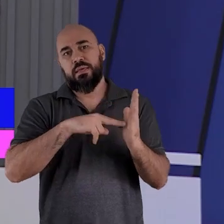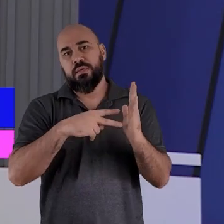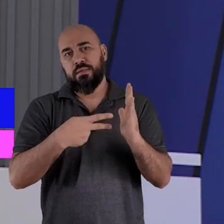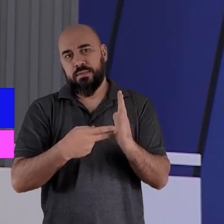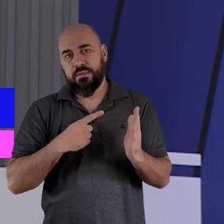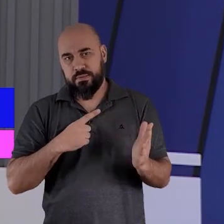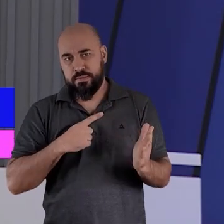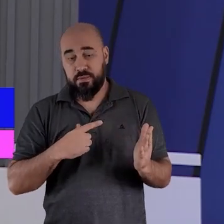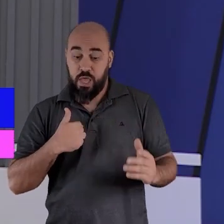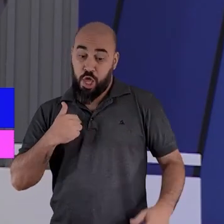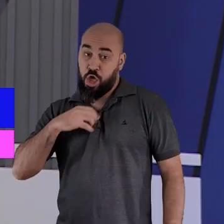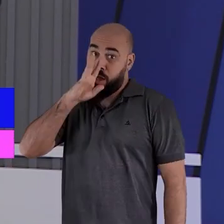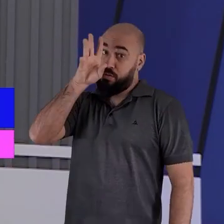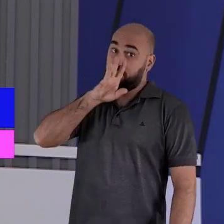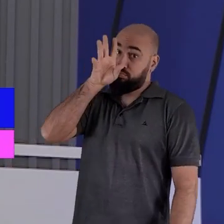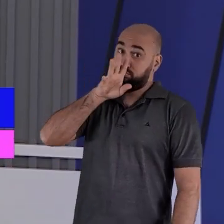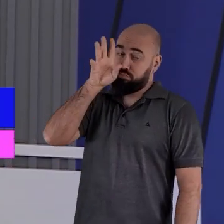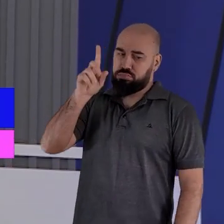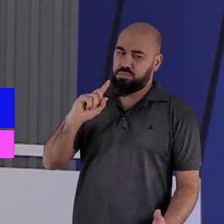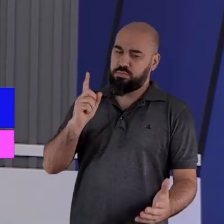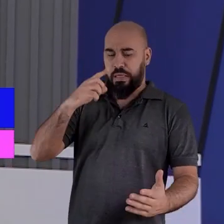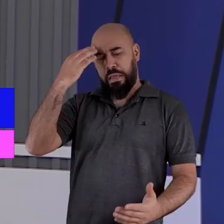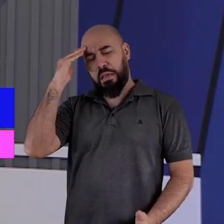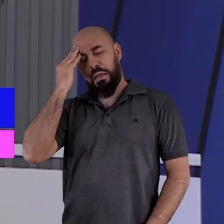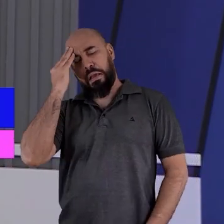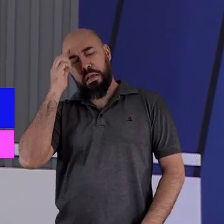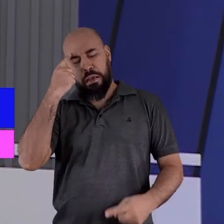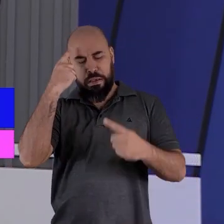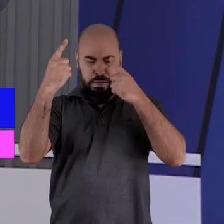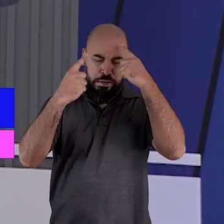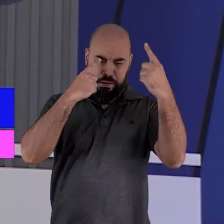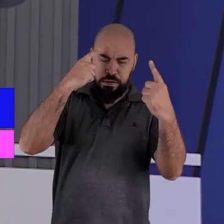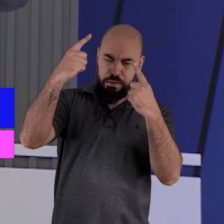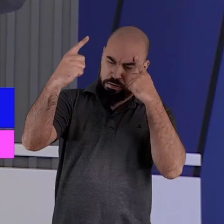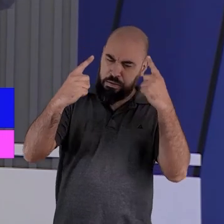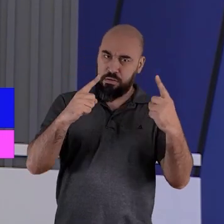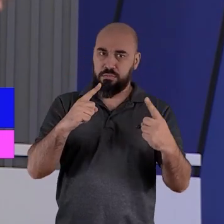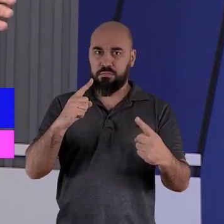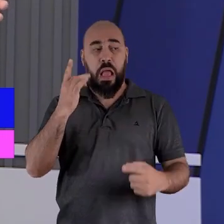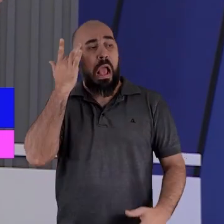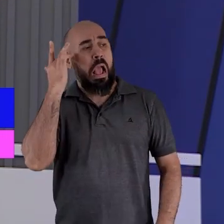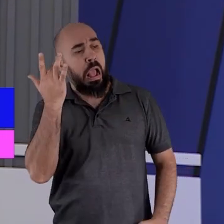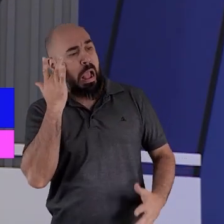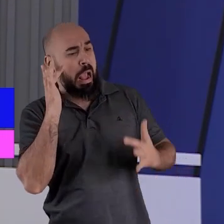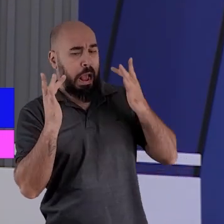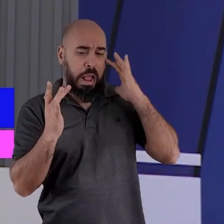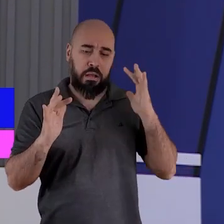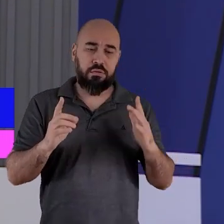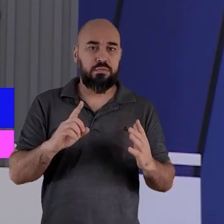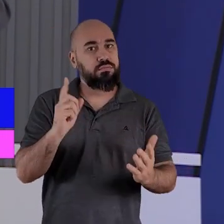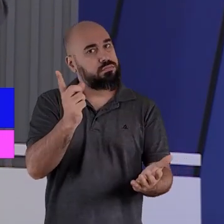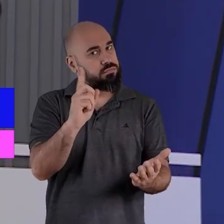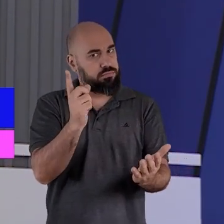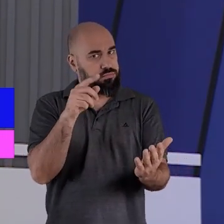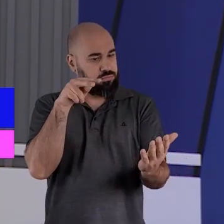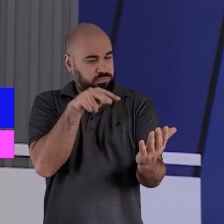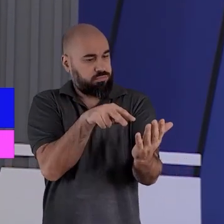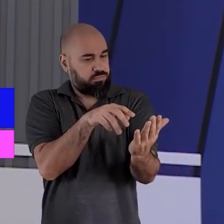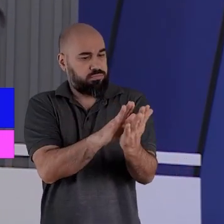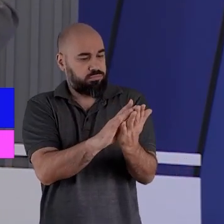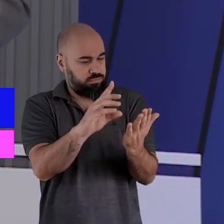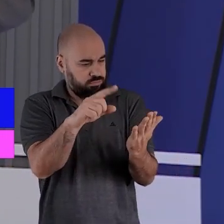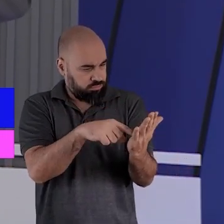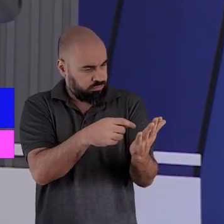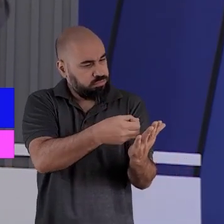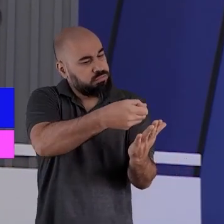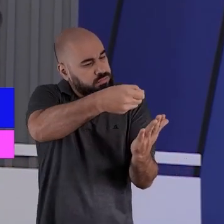significado para o símbolo de acordo com o meu entendimento ou de acordo com aquilo que eu acho que deve ser. Eu preciso voltar-me para a